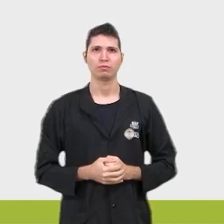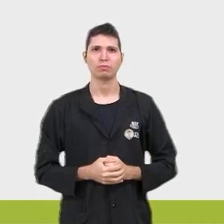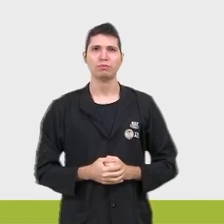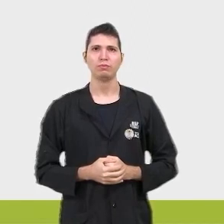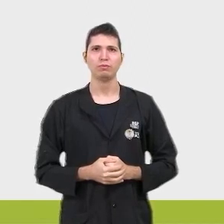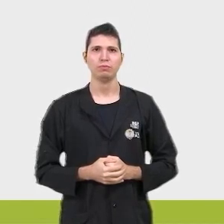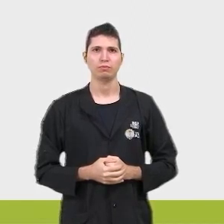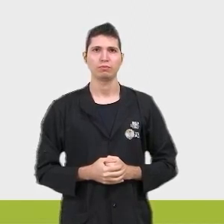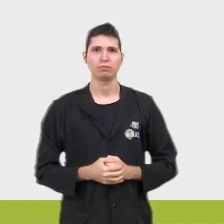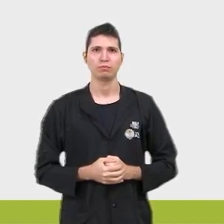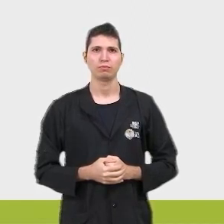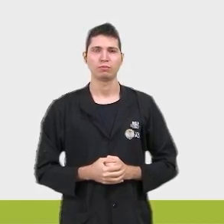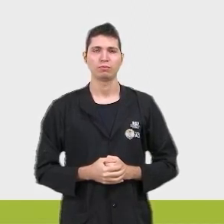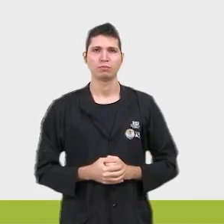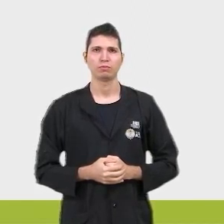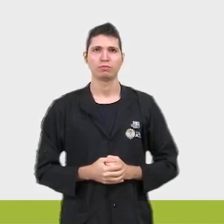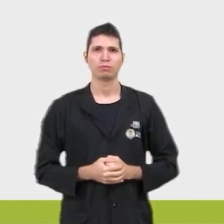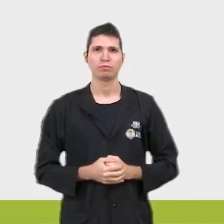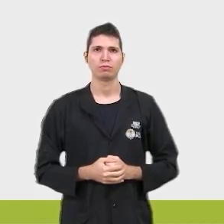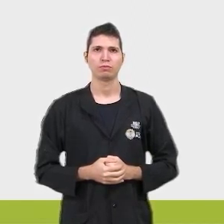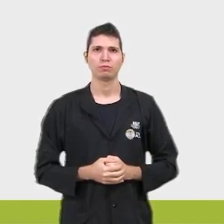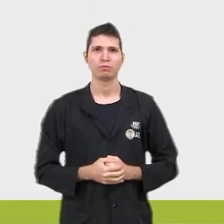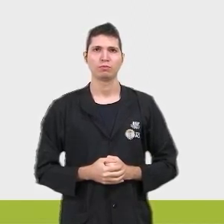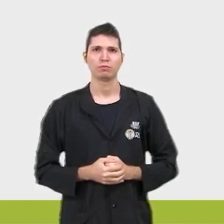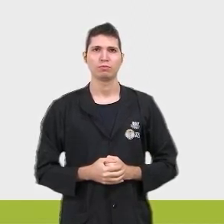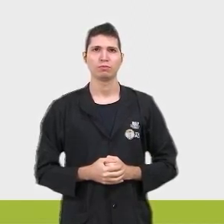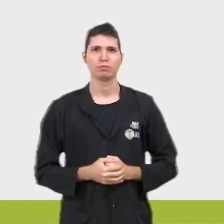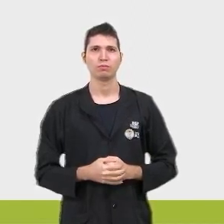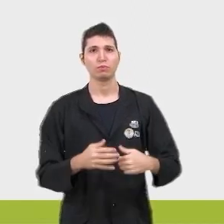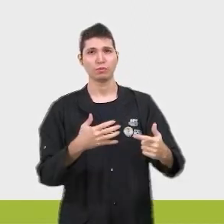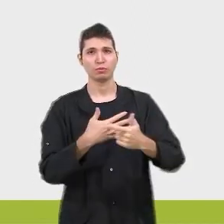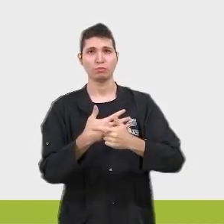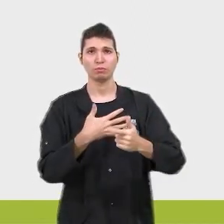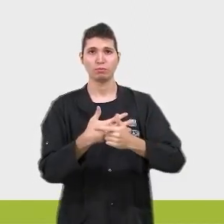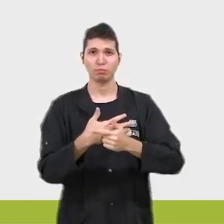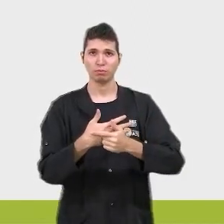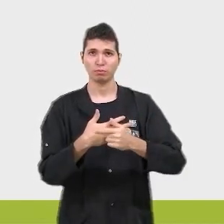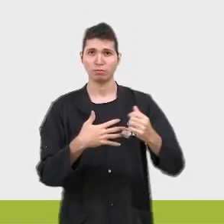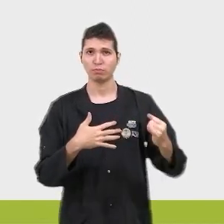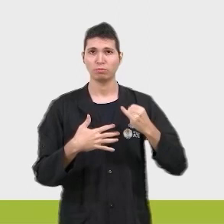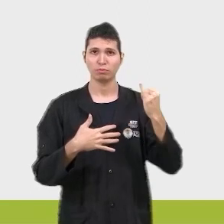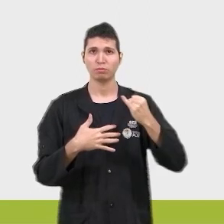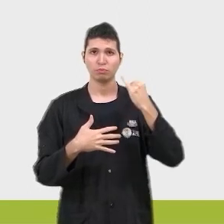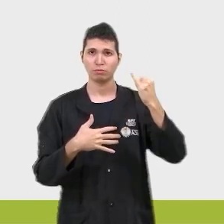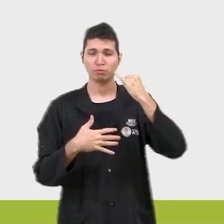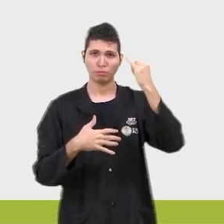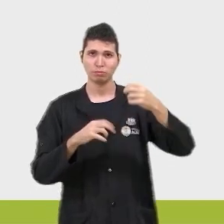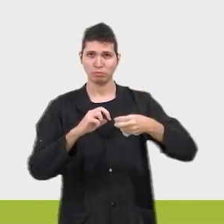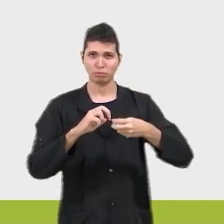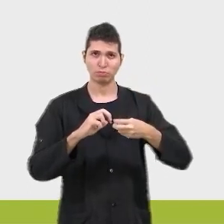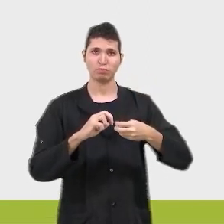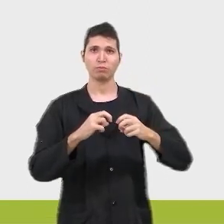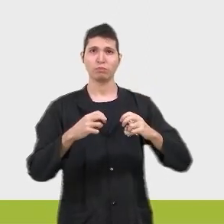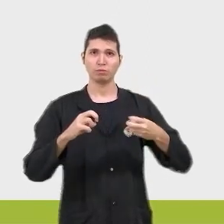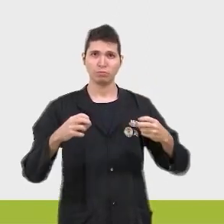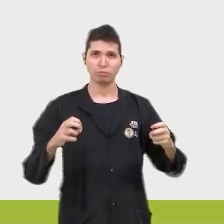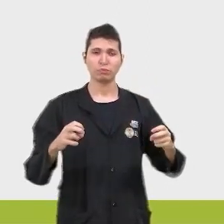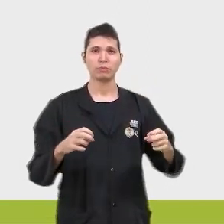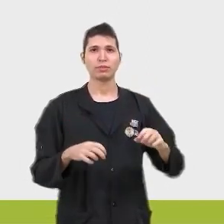deveriam ser mais, hein? Mas desempenham um papel ecológico fundamental, pois produzem energia para toda a cadeia alimentar. Só para